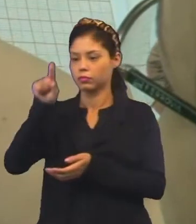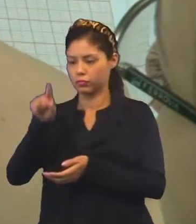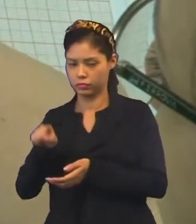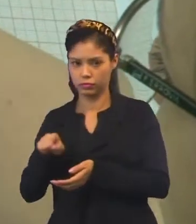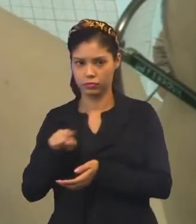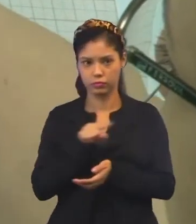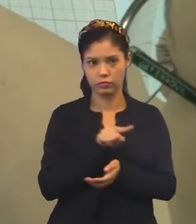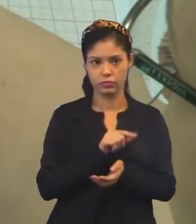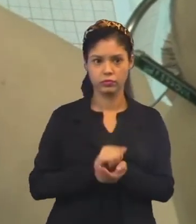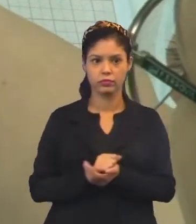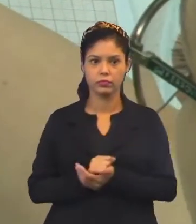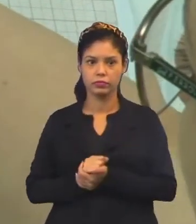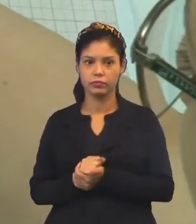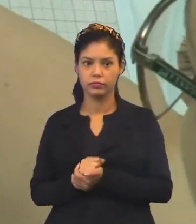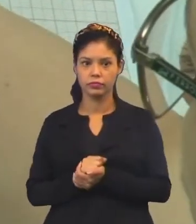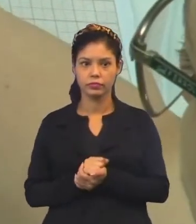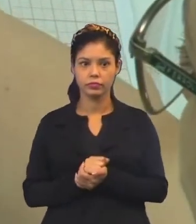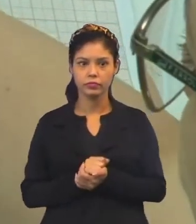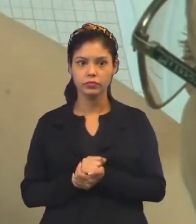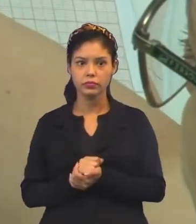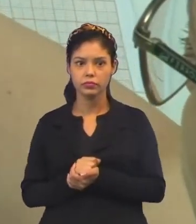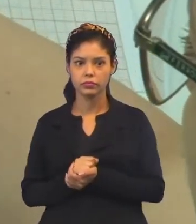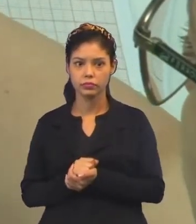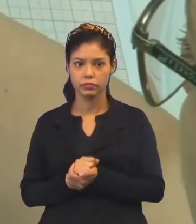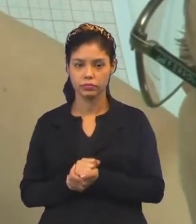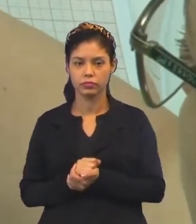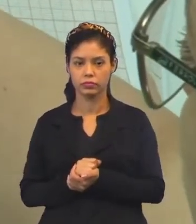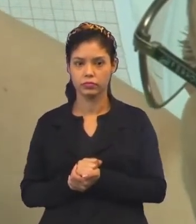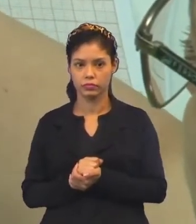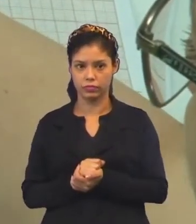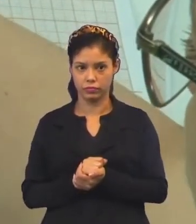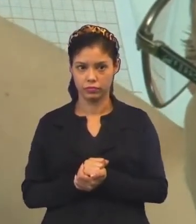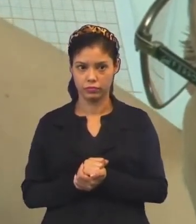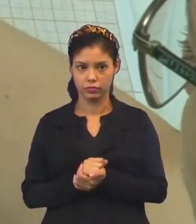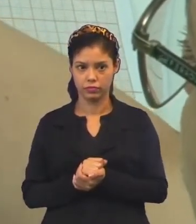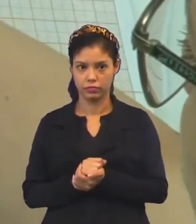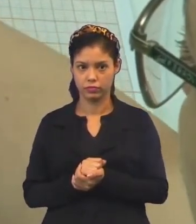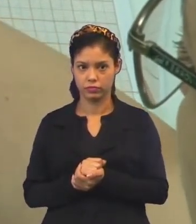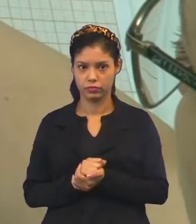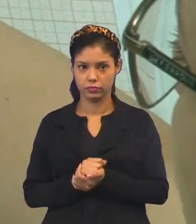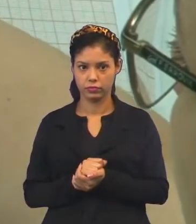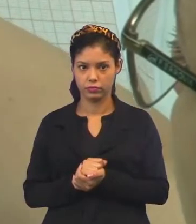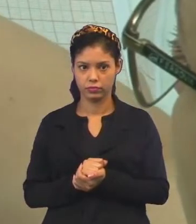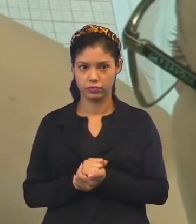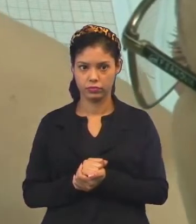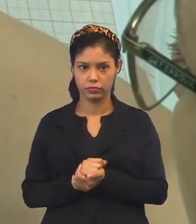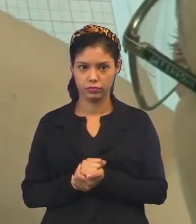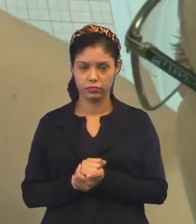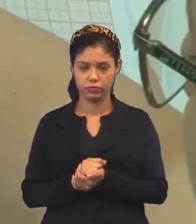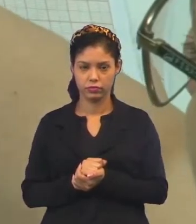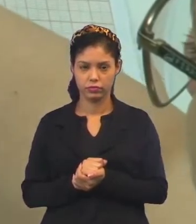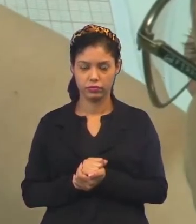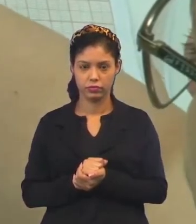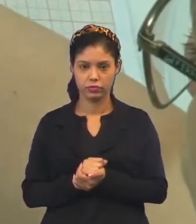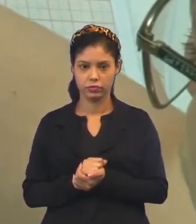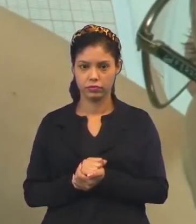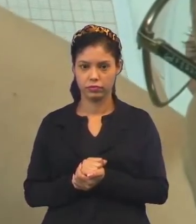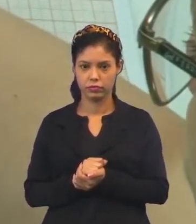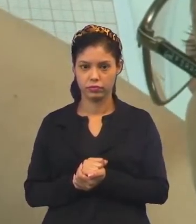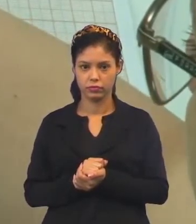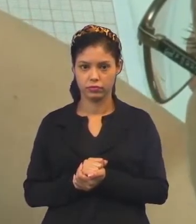contorno. Lembra da figura? Ao contorno da figura. Opa, o contorno ficou um pouquinho feio, né?